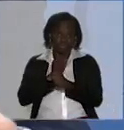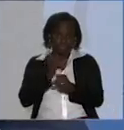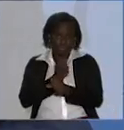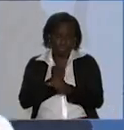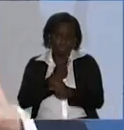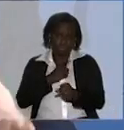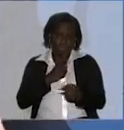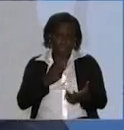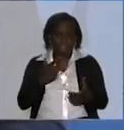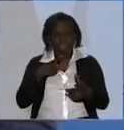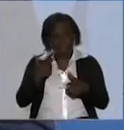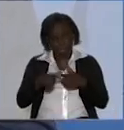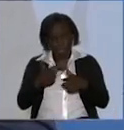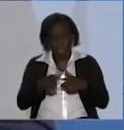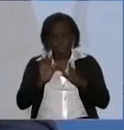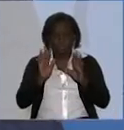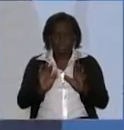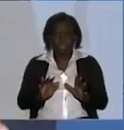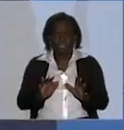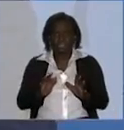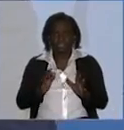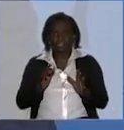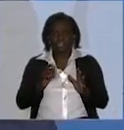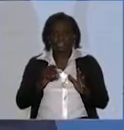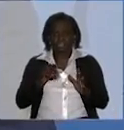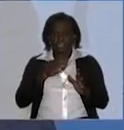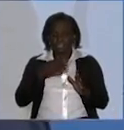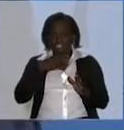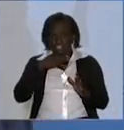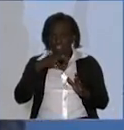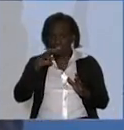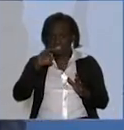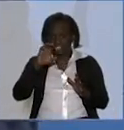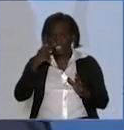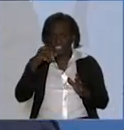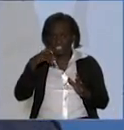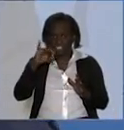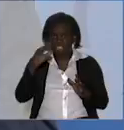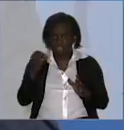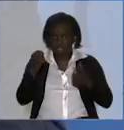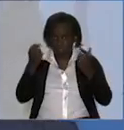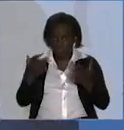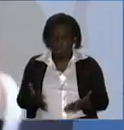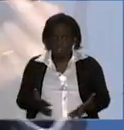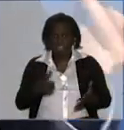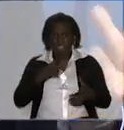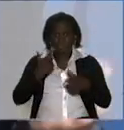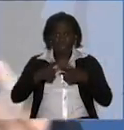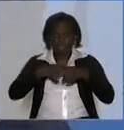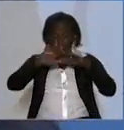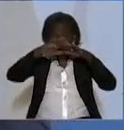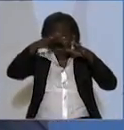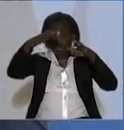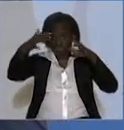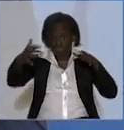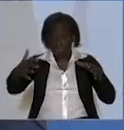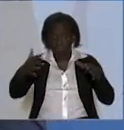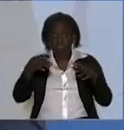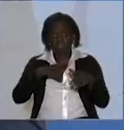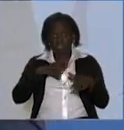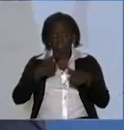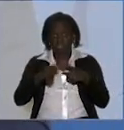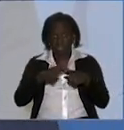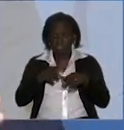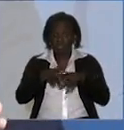recém-construído. O Maracanã ele está novo, tem problemas sim. Nós temos um problema, o próprio Chiquinho estava comentando aqui conosco. Existe problema na cobertura